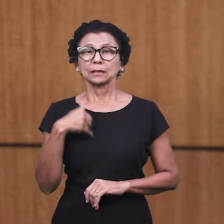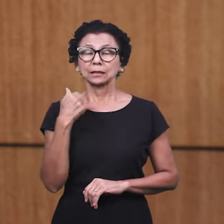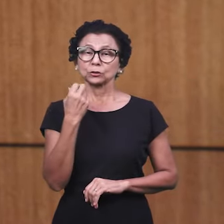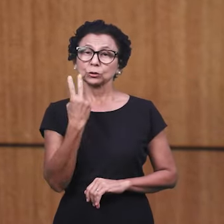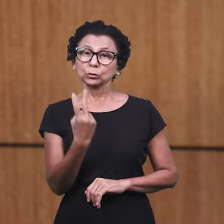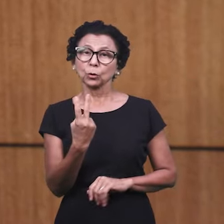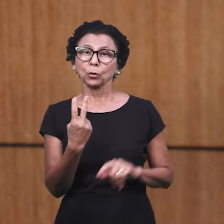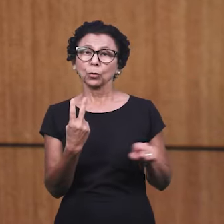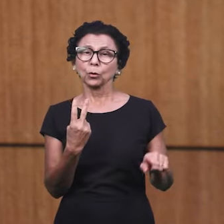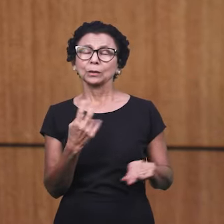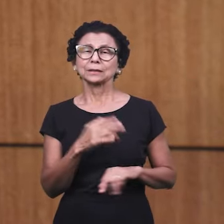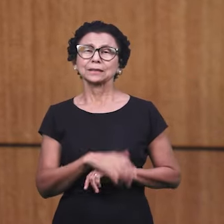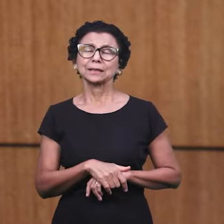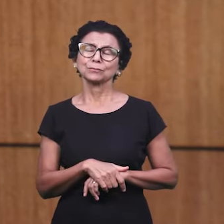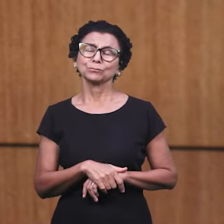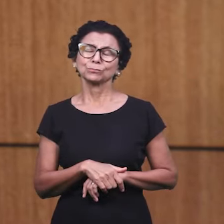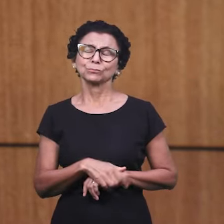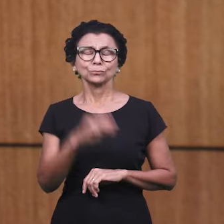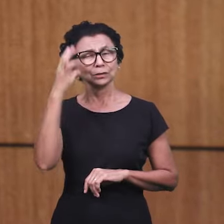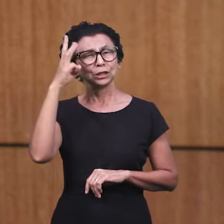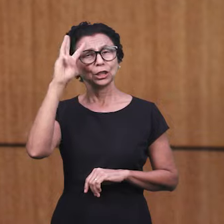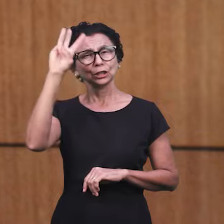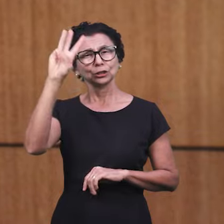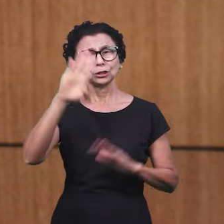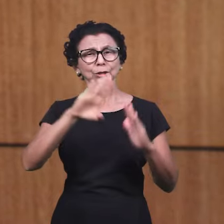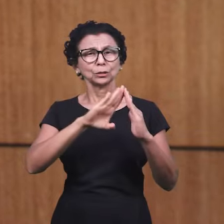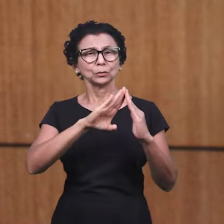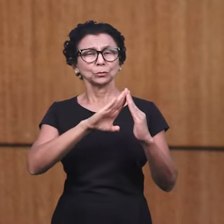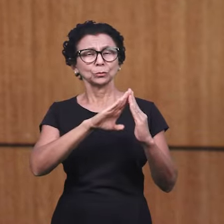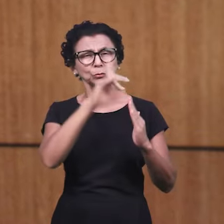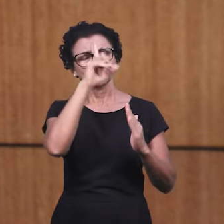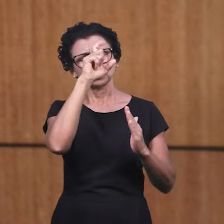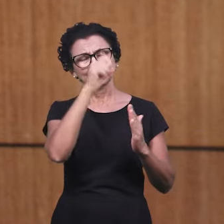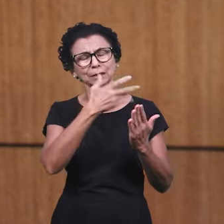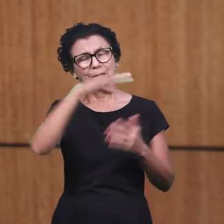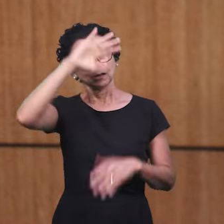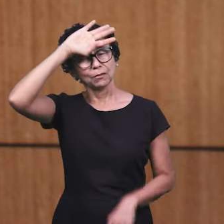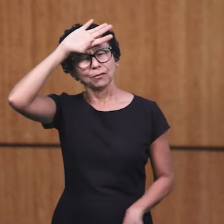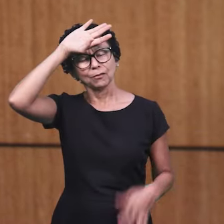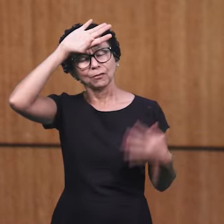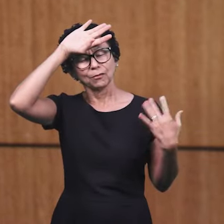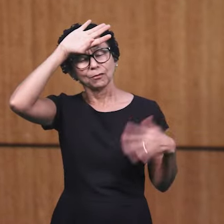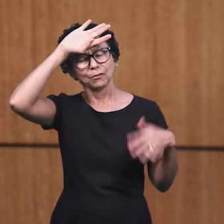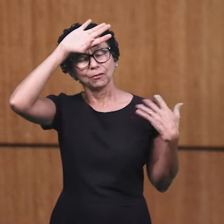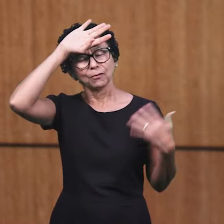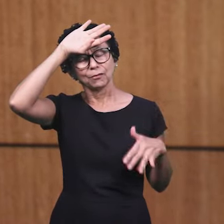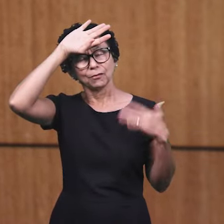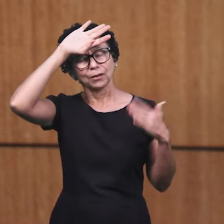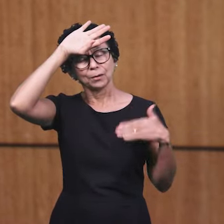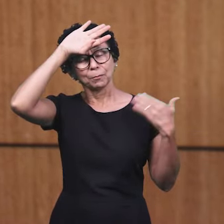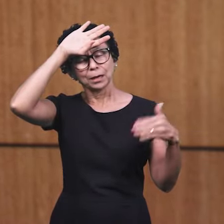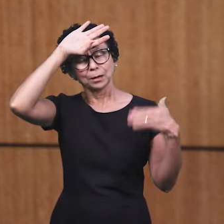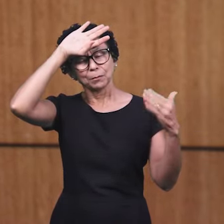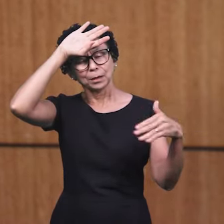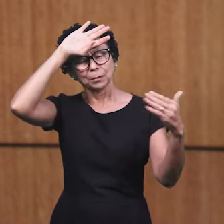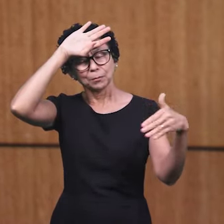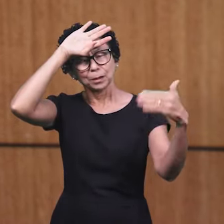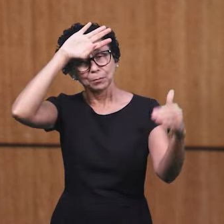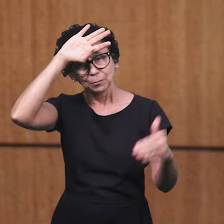e esse filho está internado há 3 dias com febre que não cessa, apesar de ser dado a ele vários